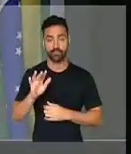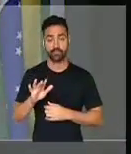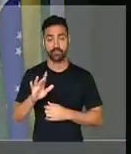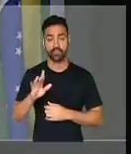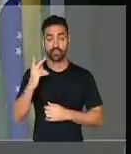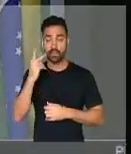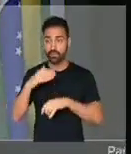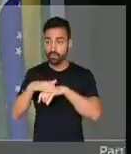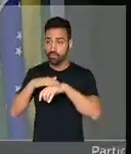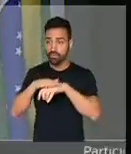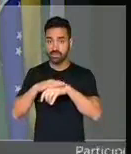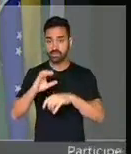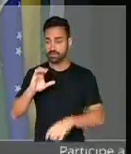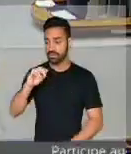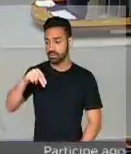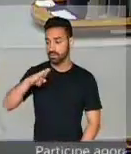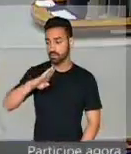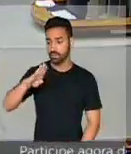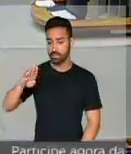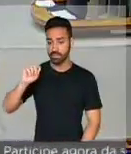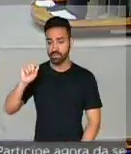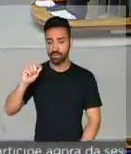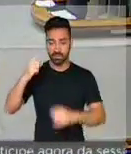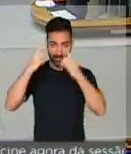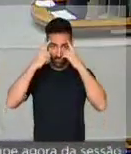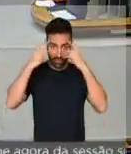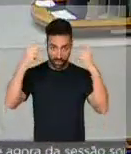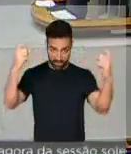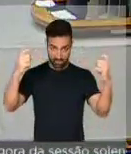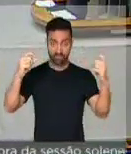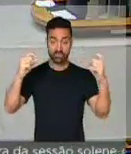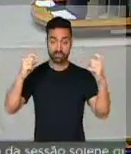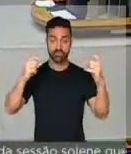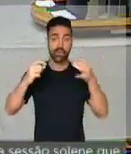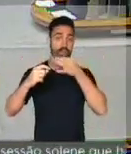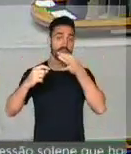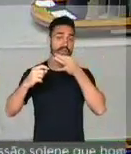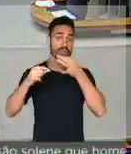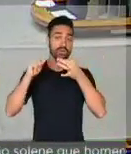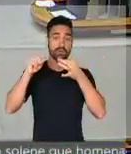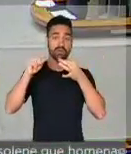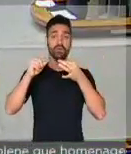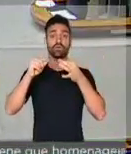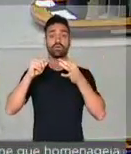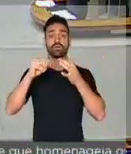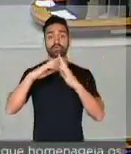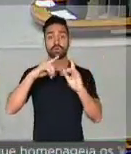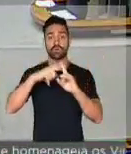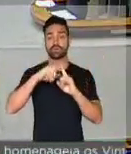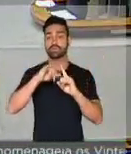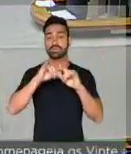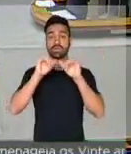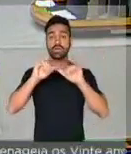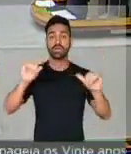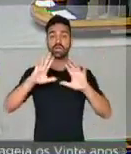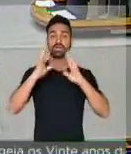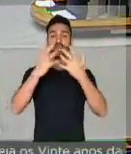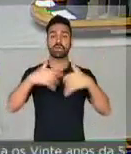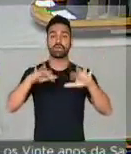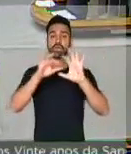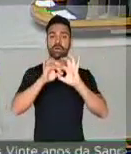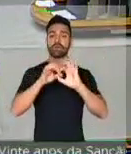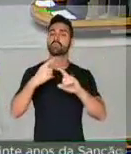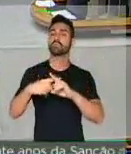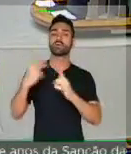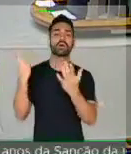para discutir com a CNBB a violência à luz da igreja. Se a campanha é isso mesmo, quais são os fatores que